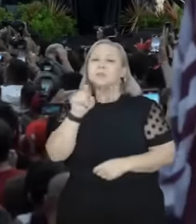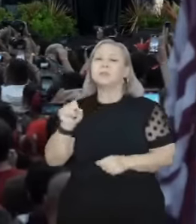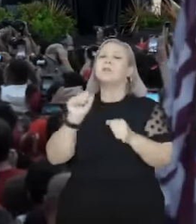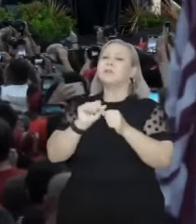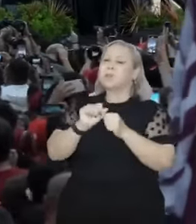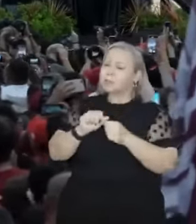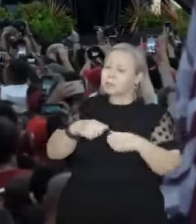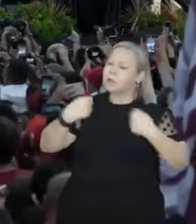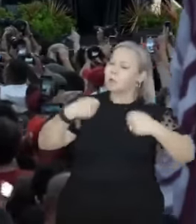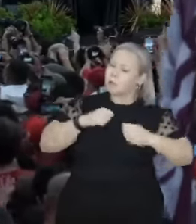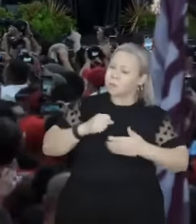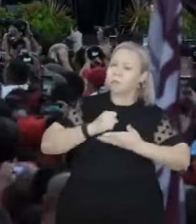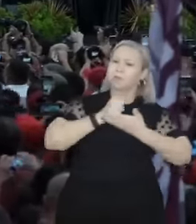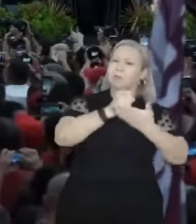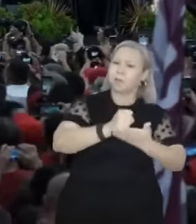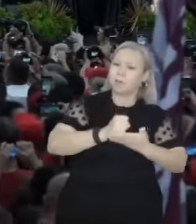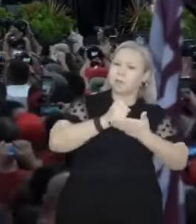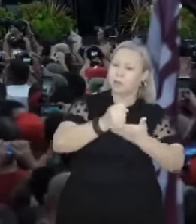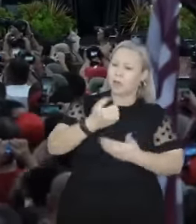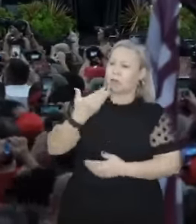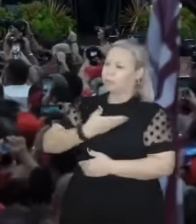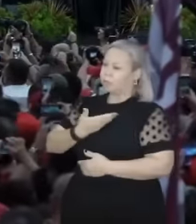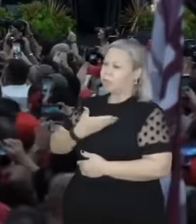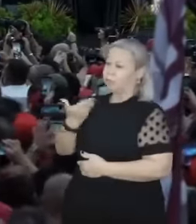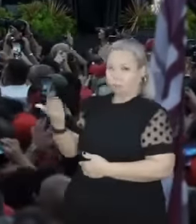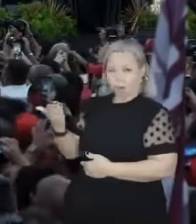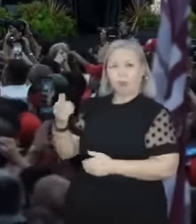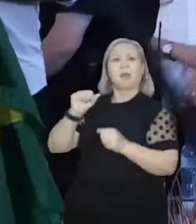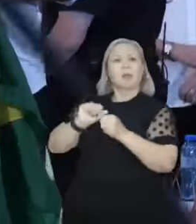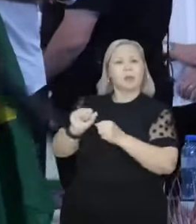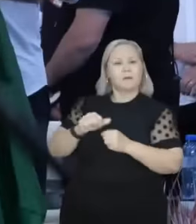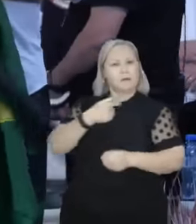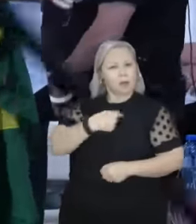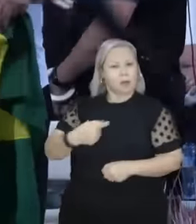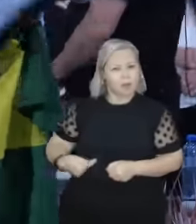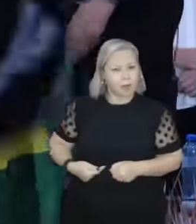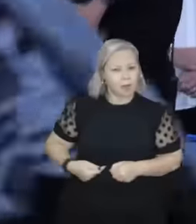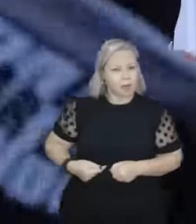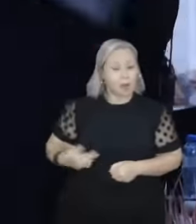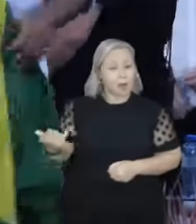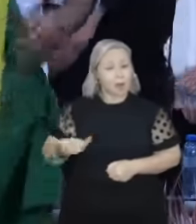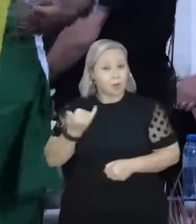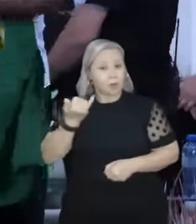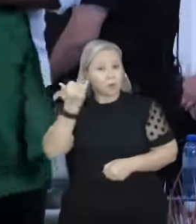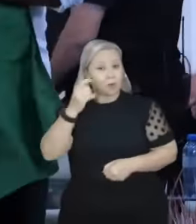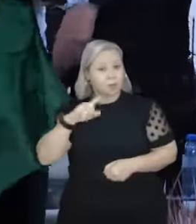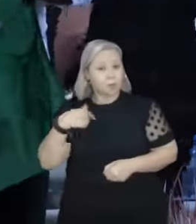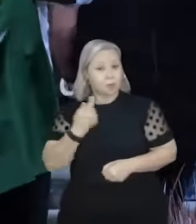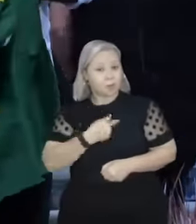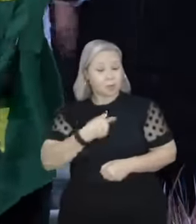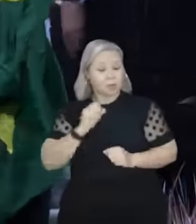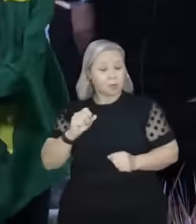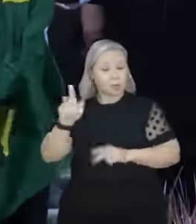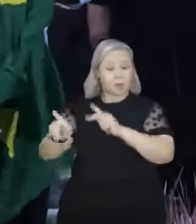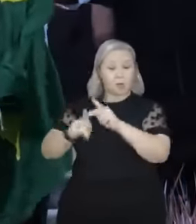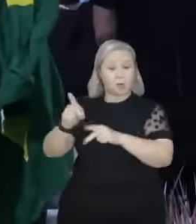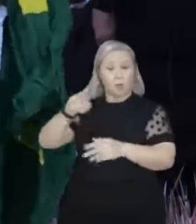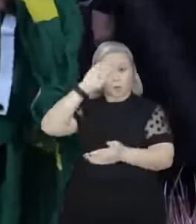companheiro a fazer. Porque o que importa para a gente é o povo confiar na gente. Então eu quero pedir para